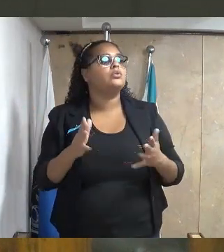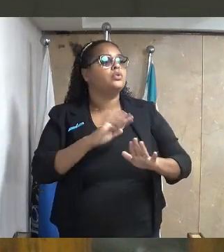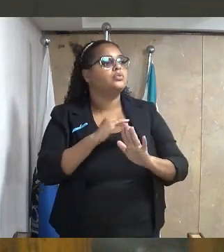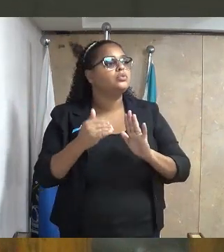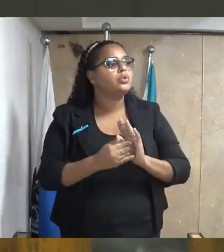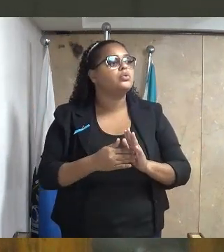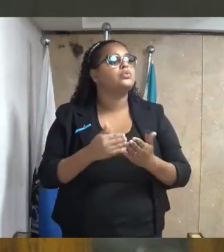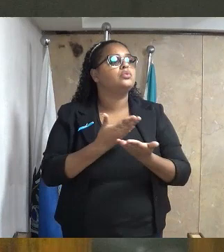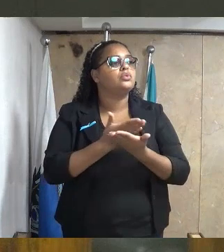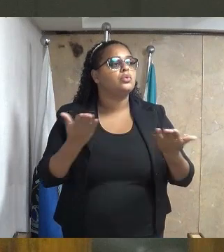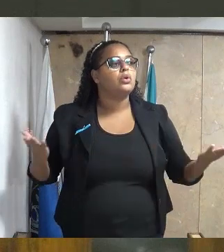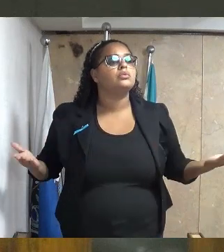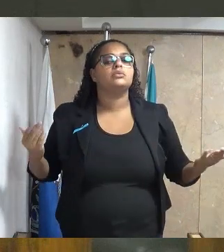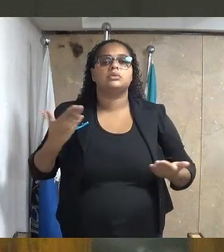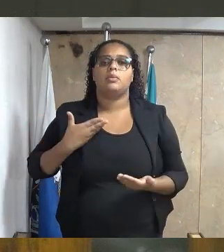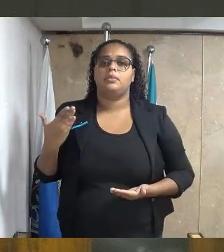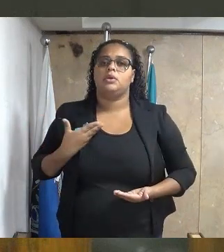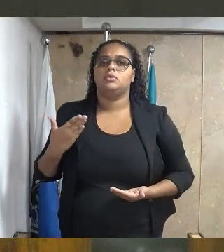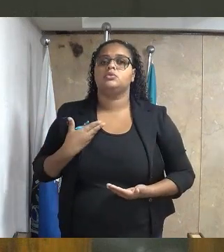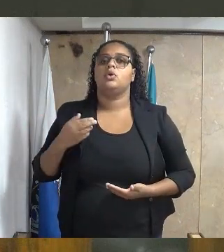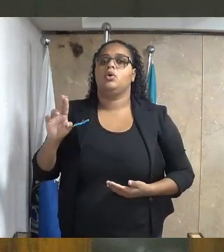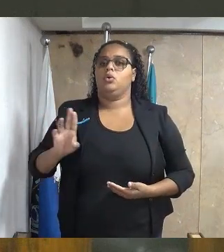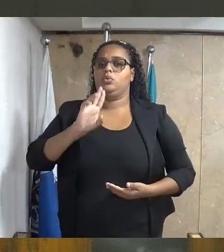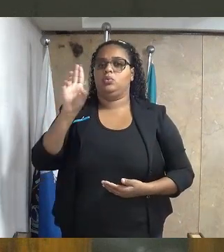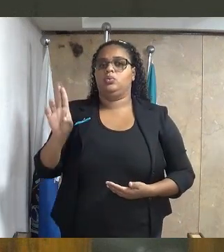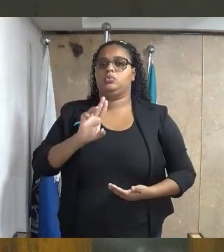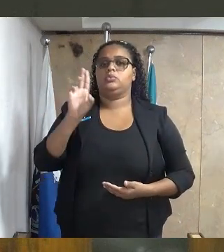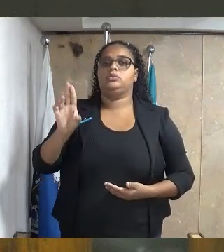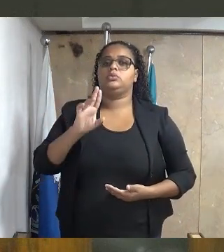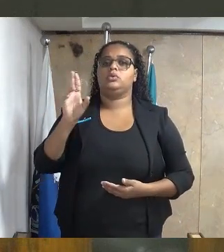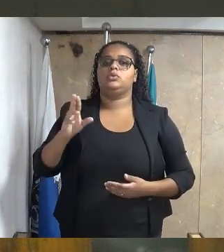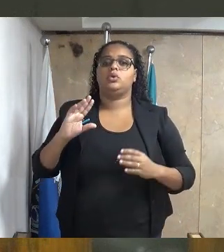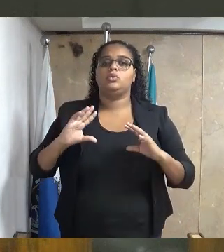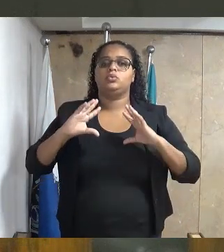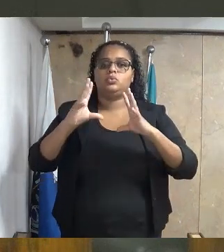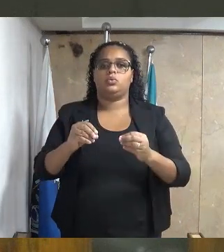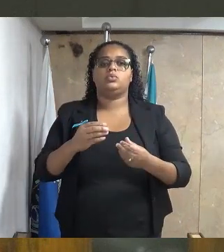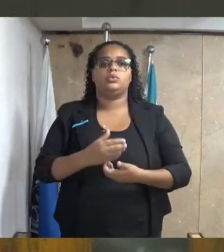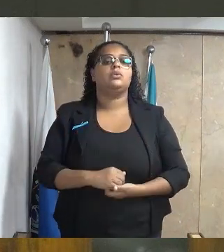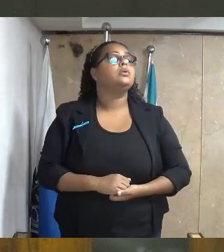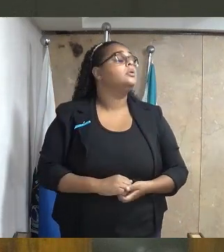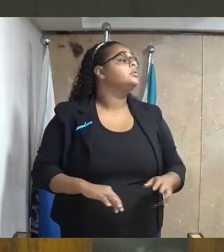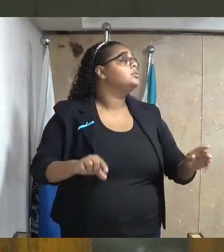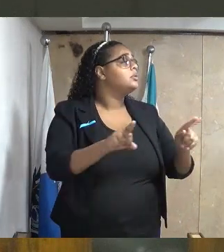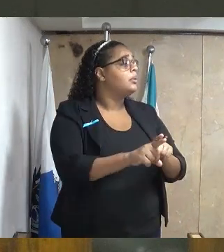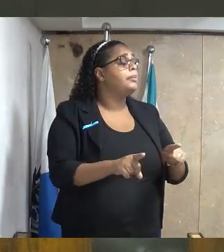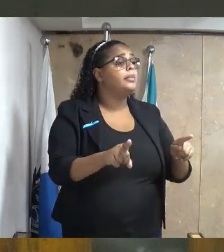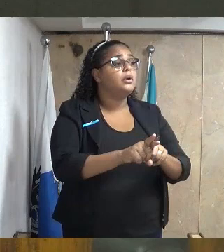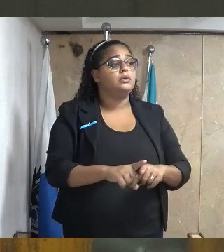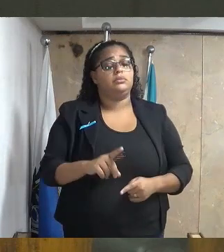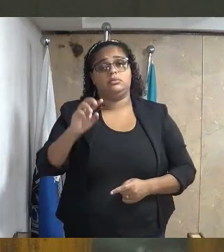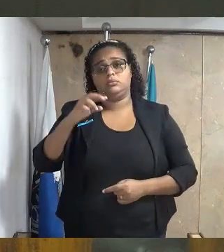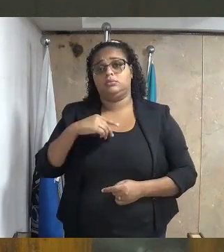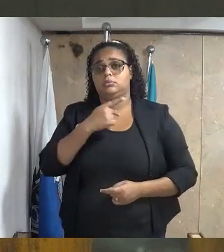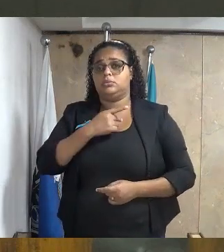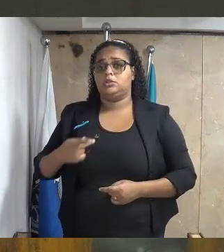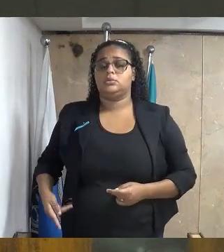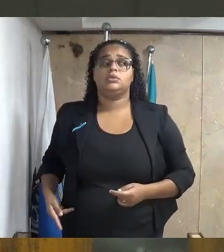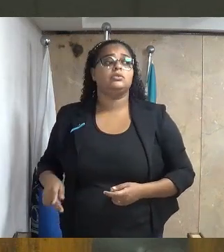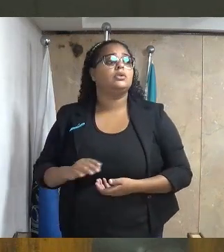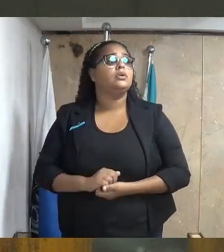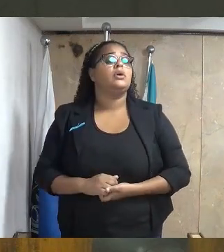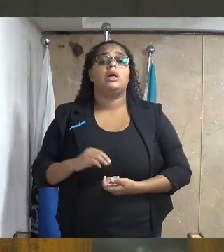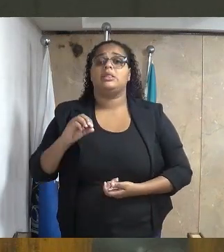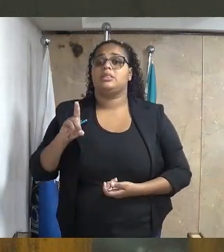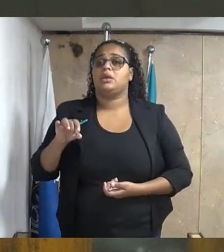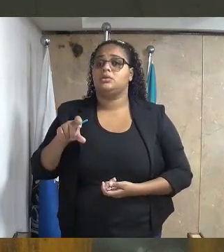os nossos colegas aqui, faço uso e a palavra de todos eles. Também, presidente, deixar aqui